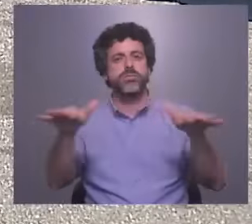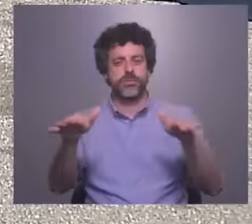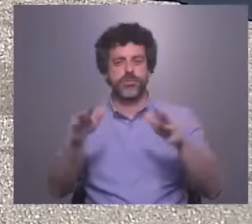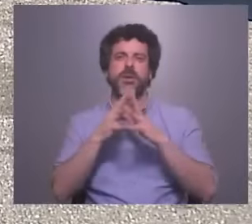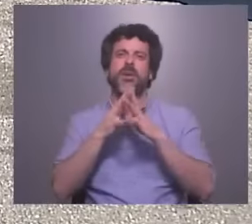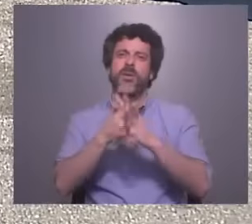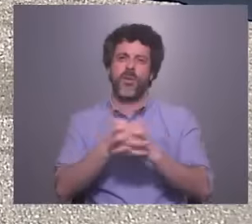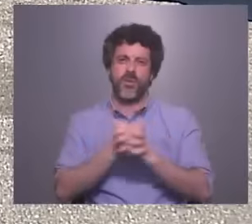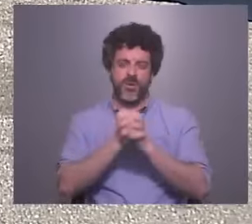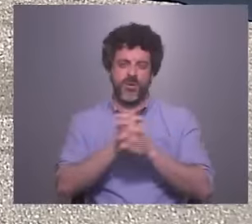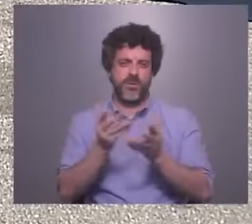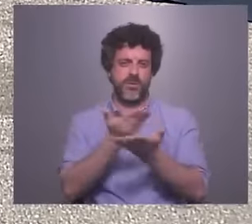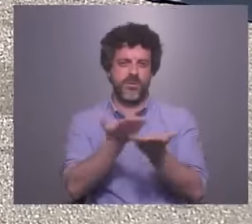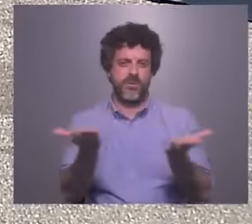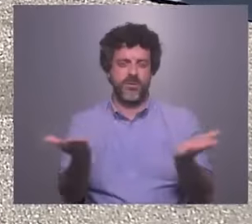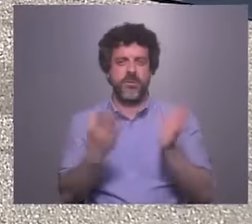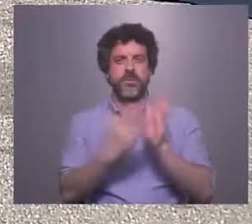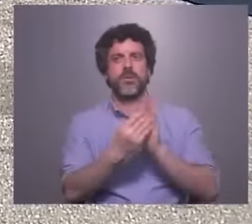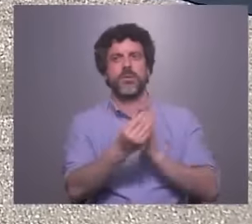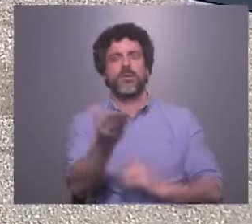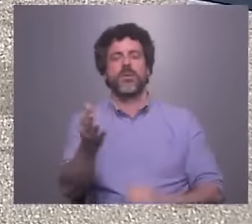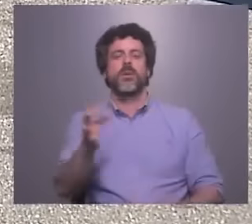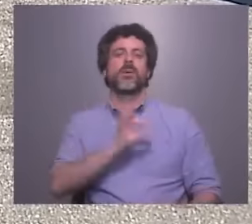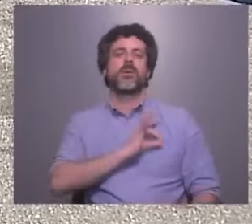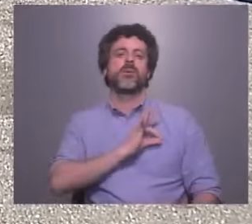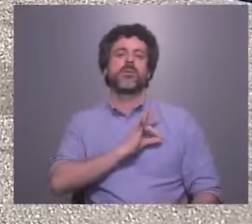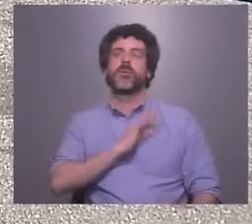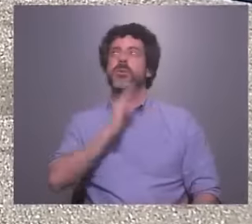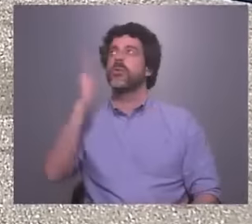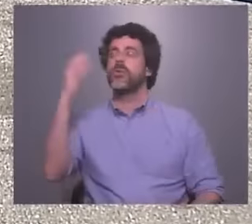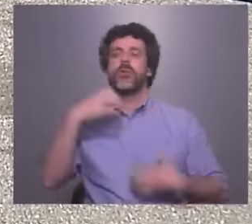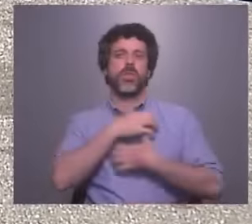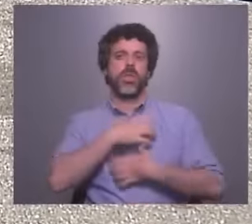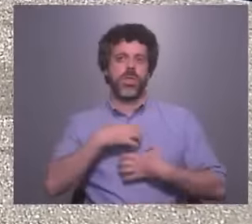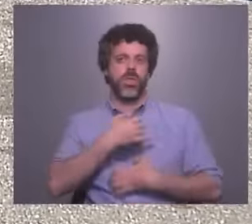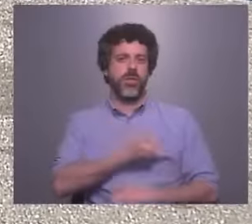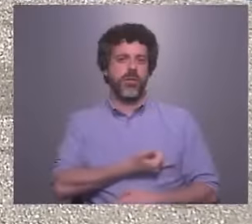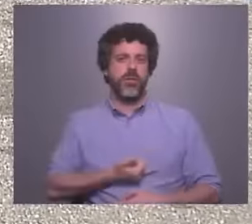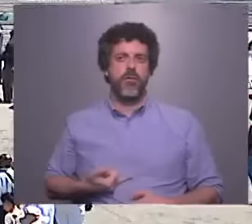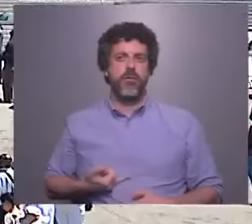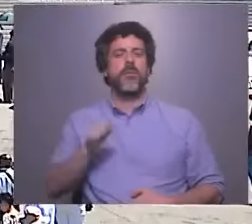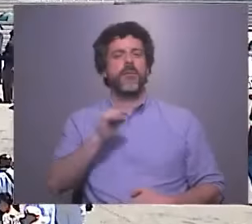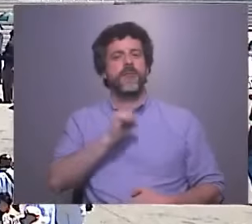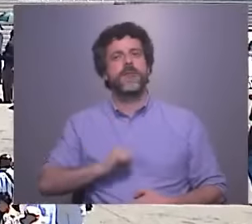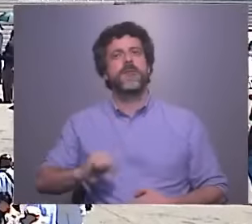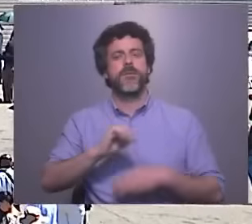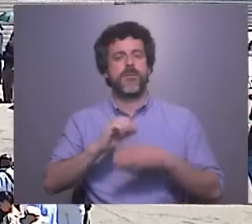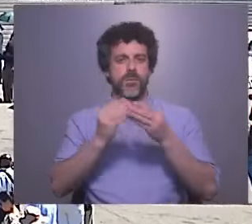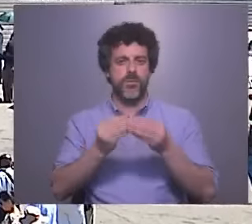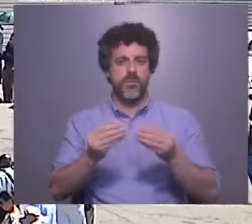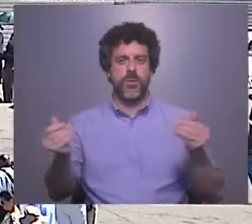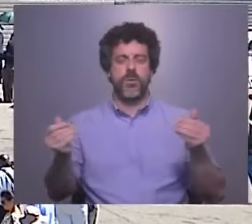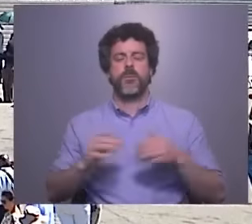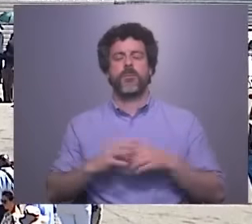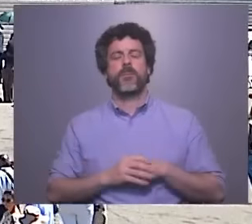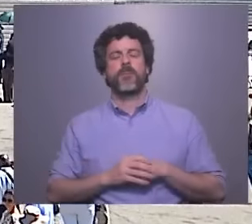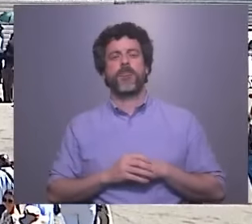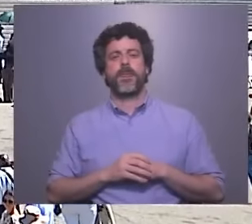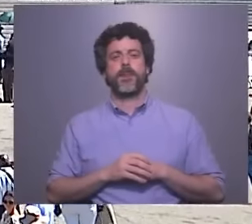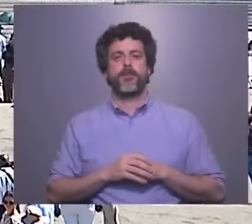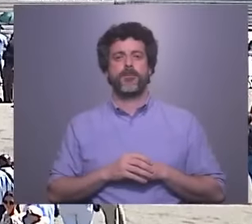renascem, leve os decisores políticos a construírem um mundo novo.